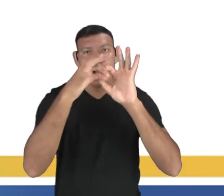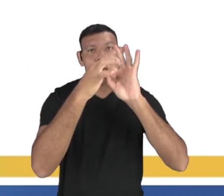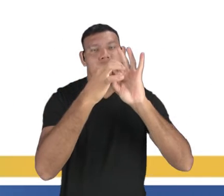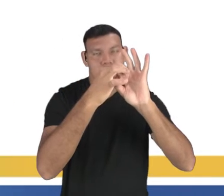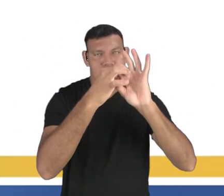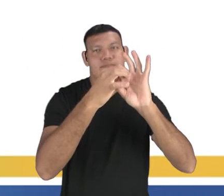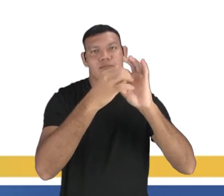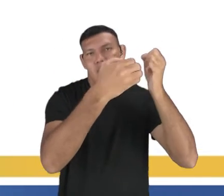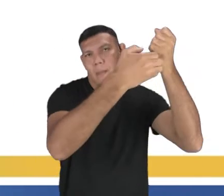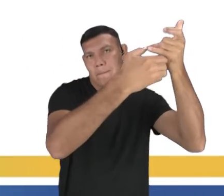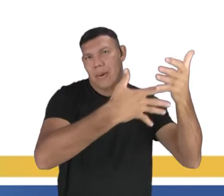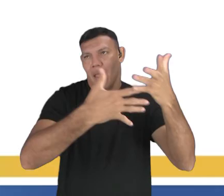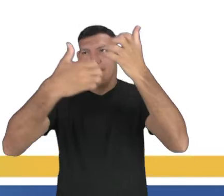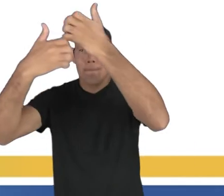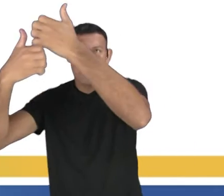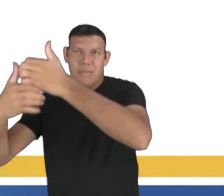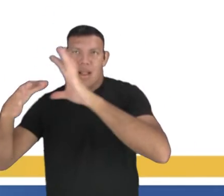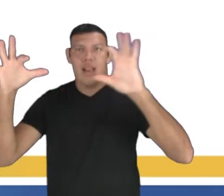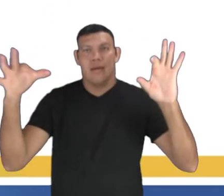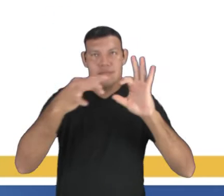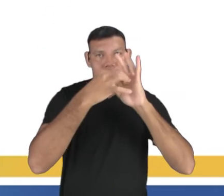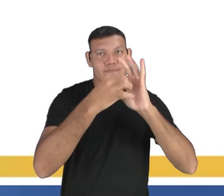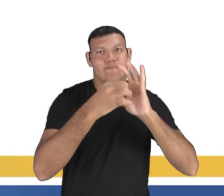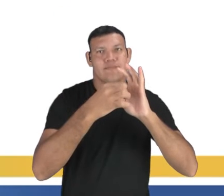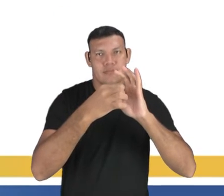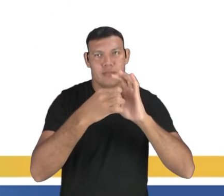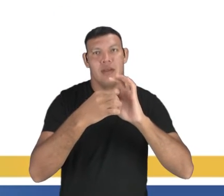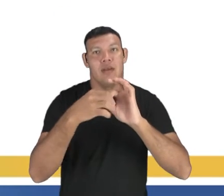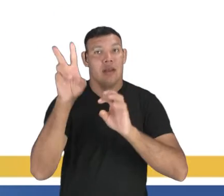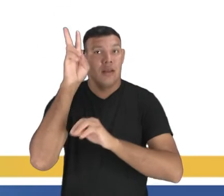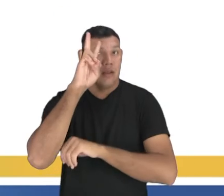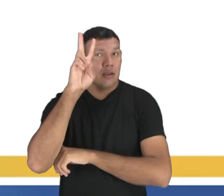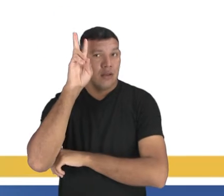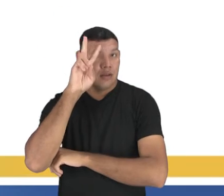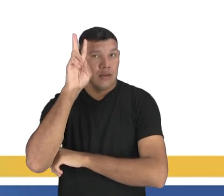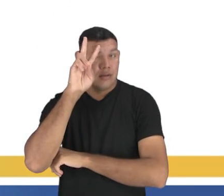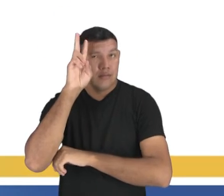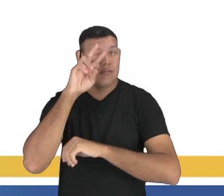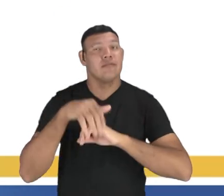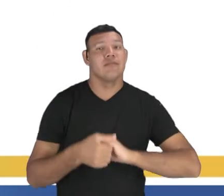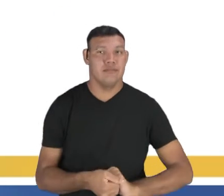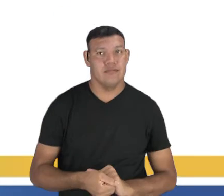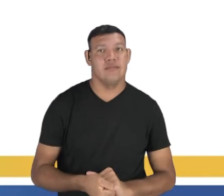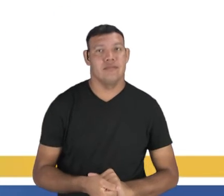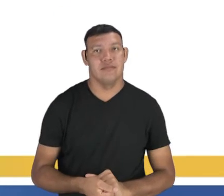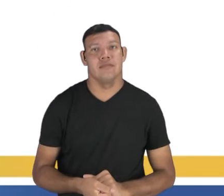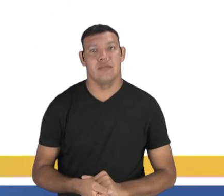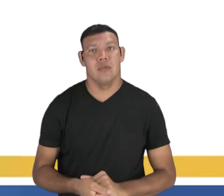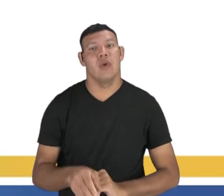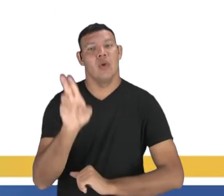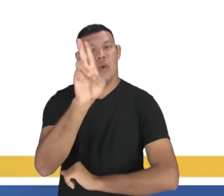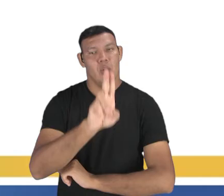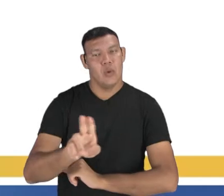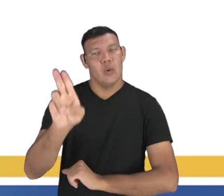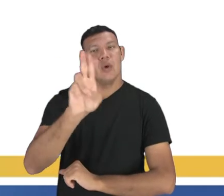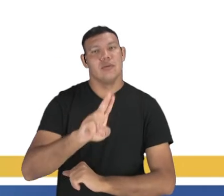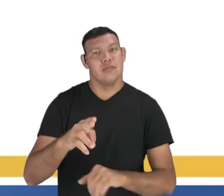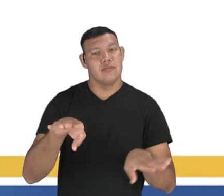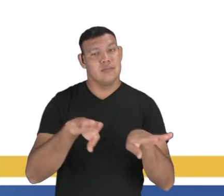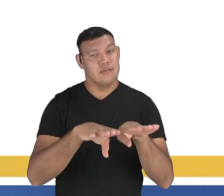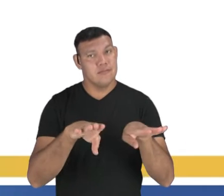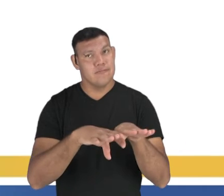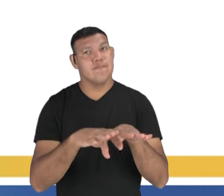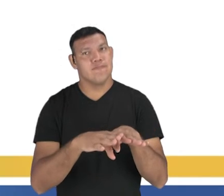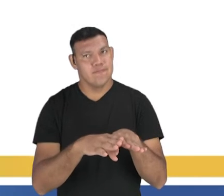parágrafos ou orações. Não se esqueça disso. Eles estão aí para o nosso uso e fruto